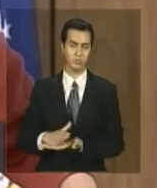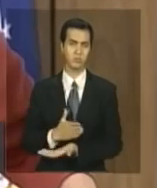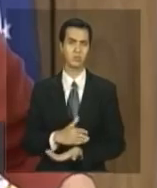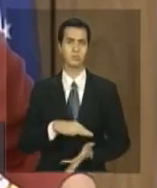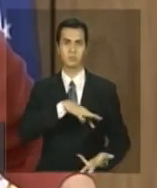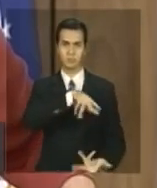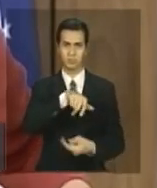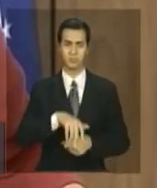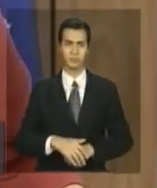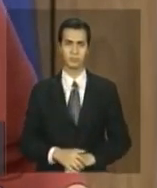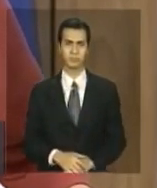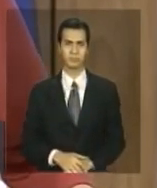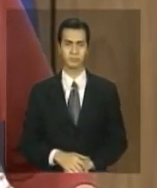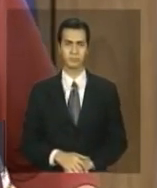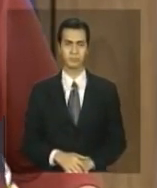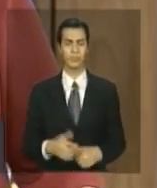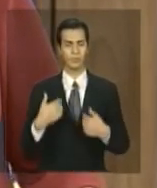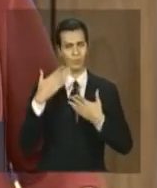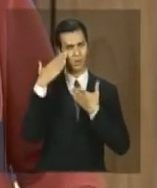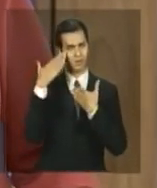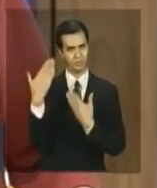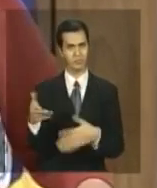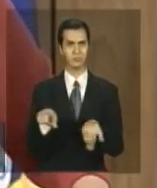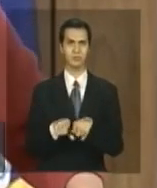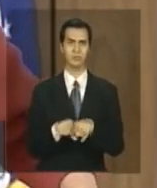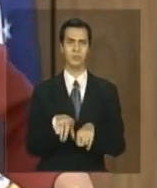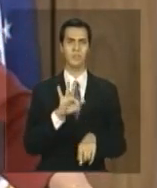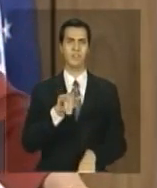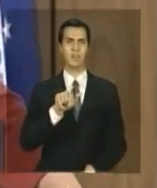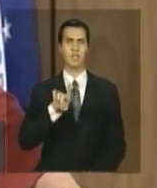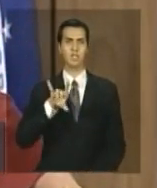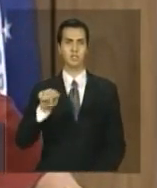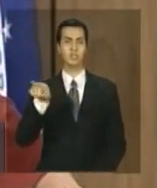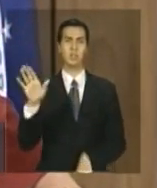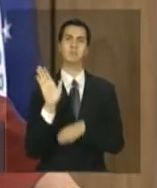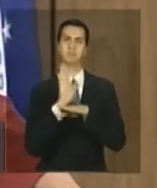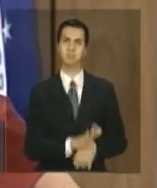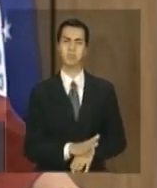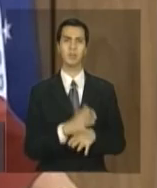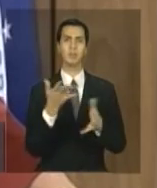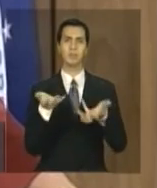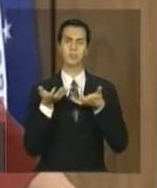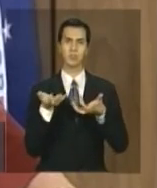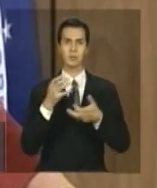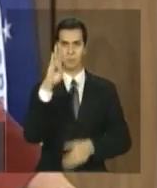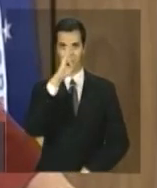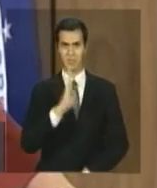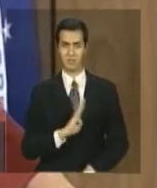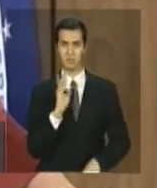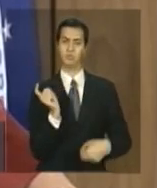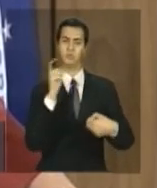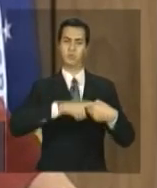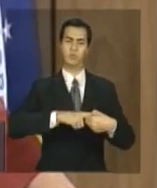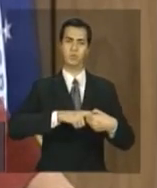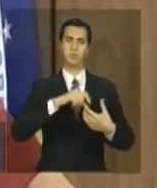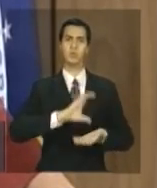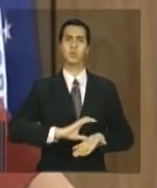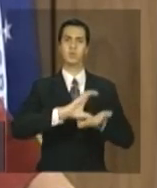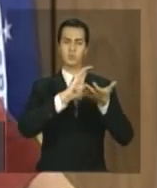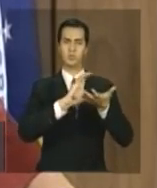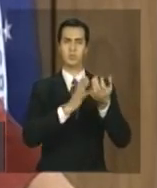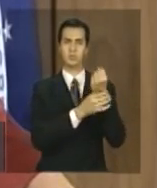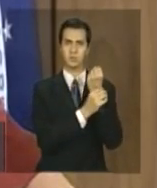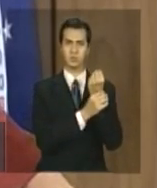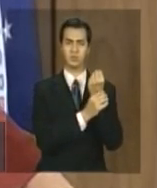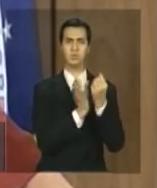mundo. Agradeci o apoio finlandês à participação do Brasil na condição de membro permanente em um